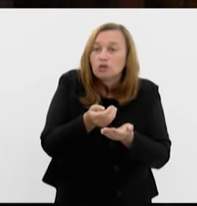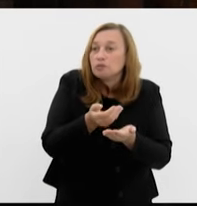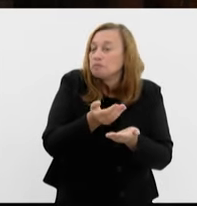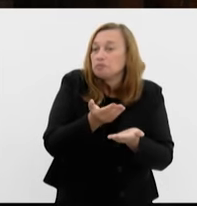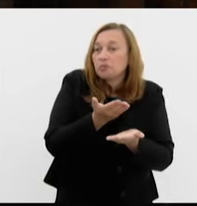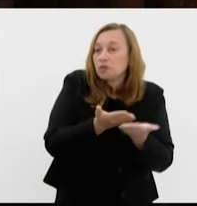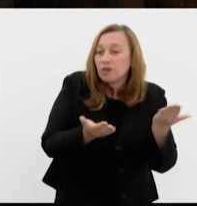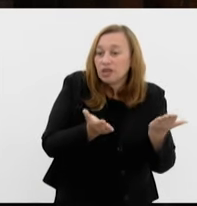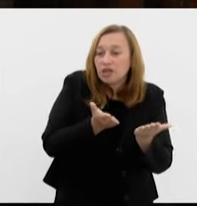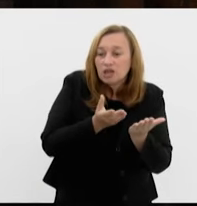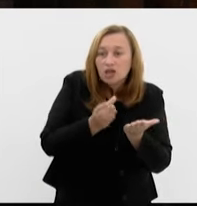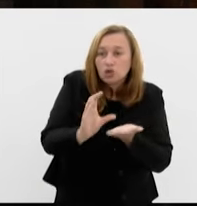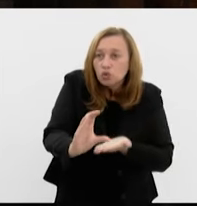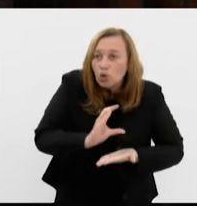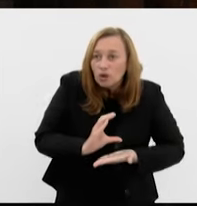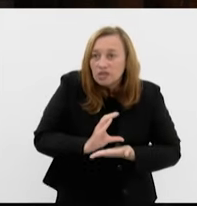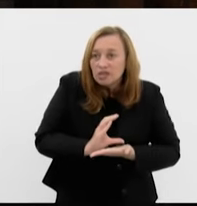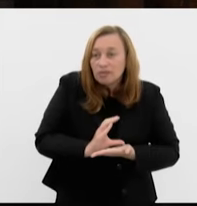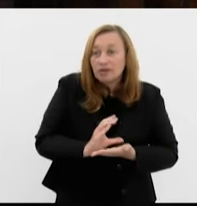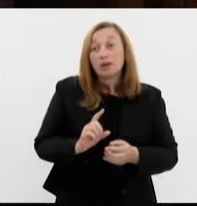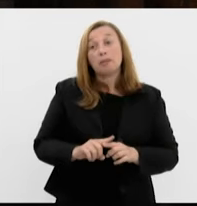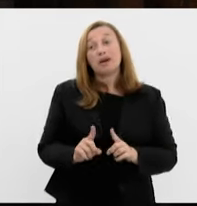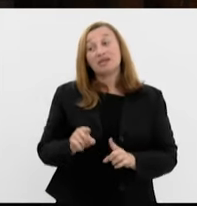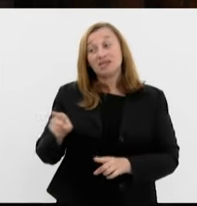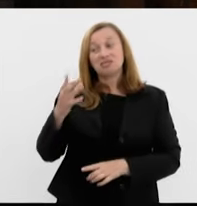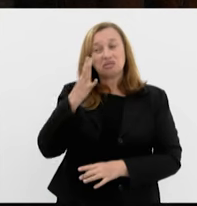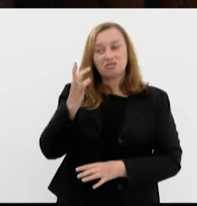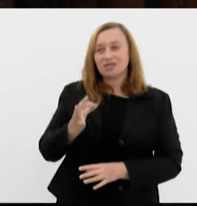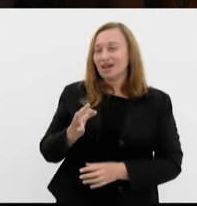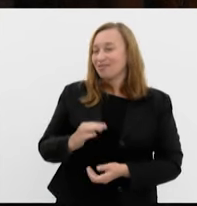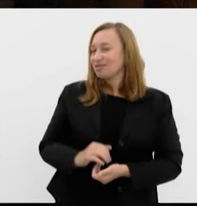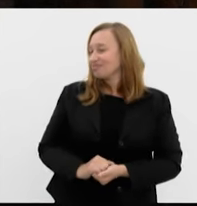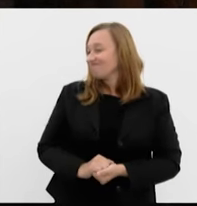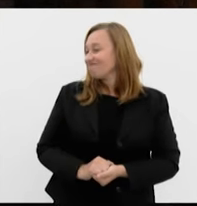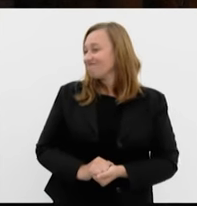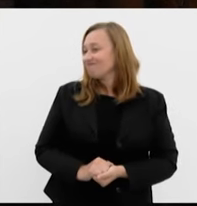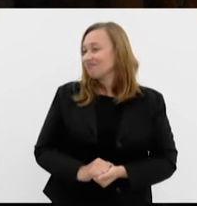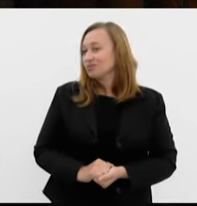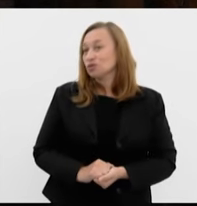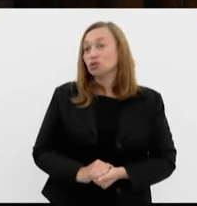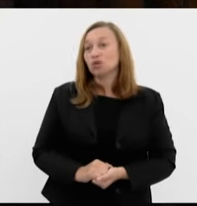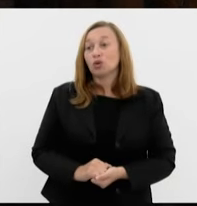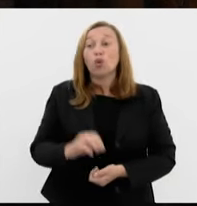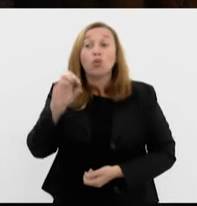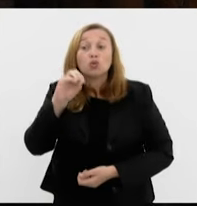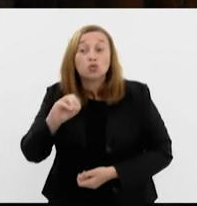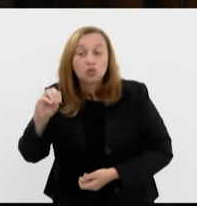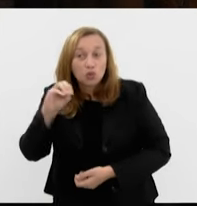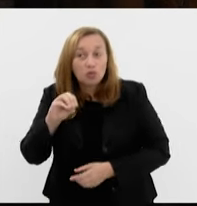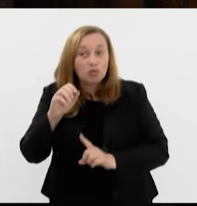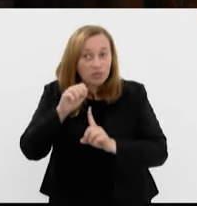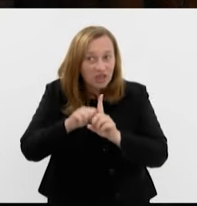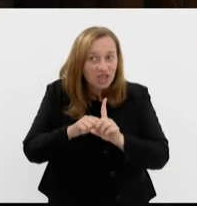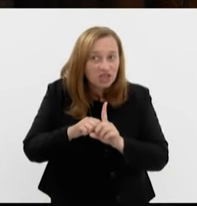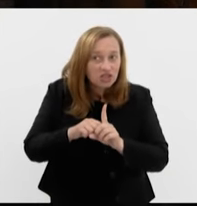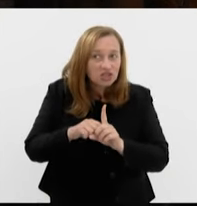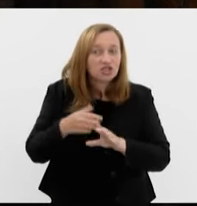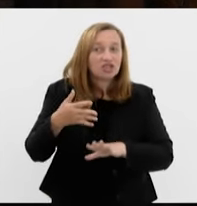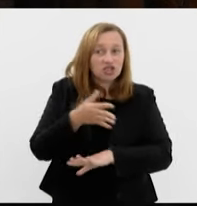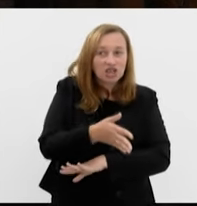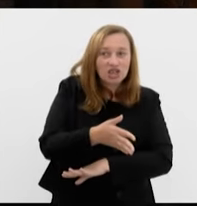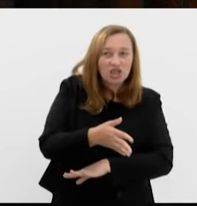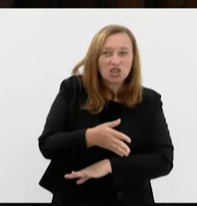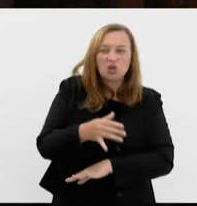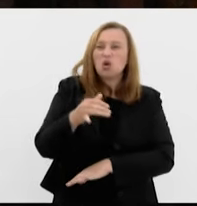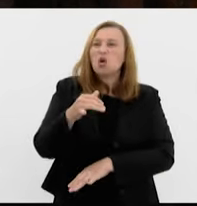bilionário mal sabe ele que outubro tá aí o povo do Rio de Janeiro não é